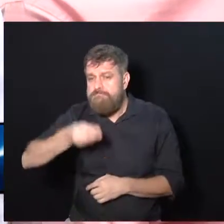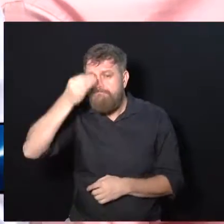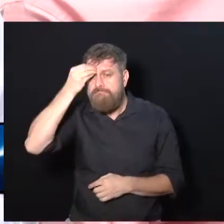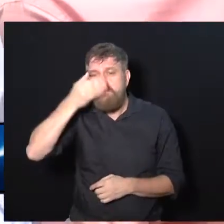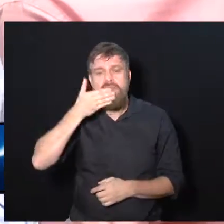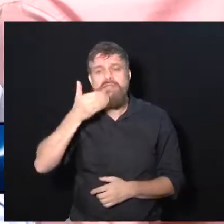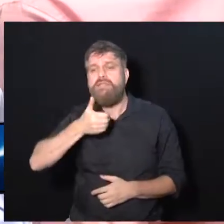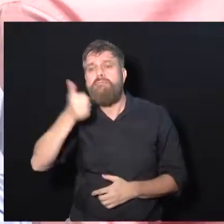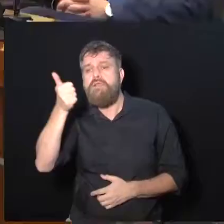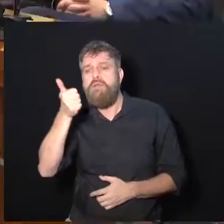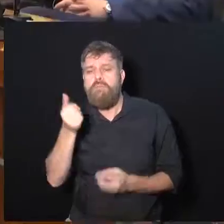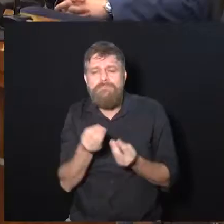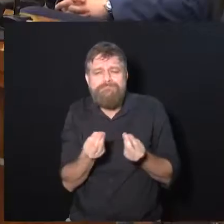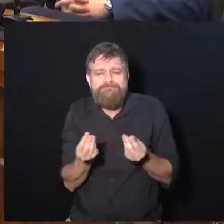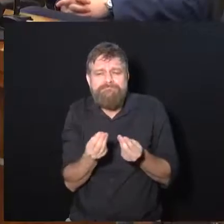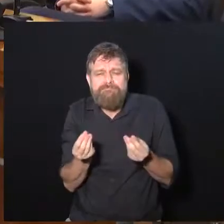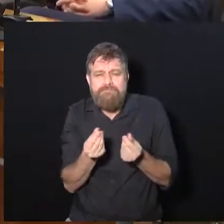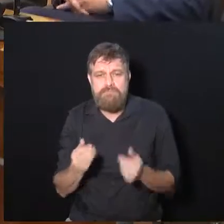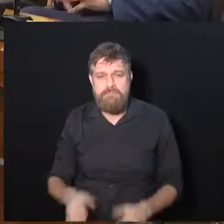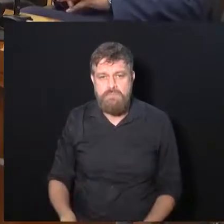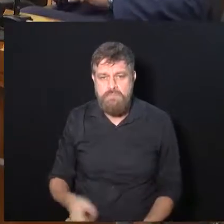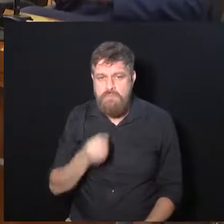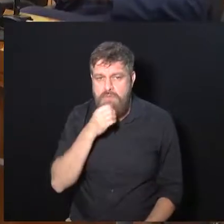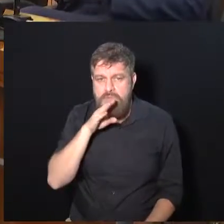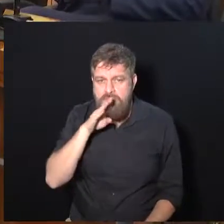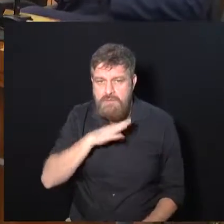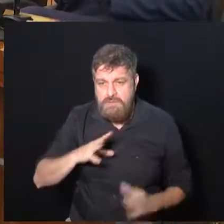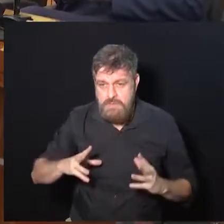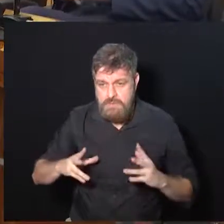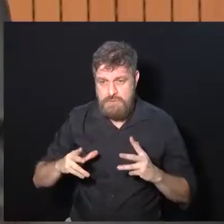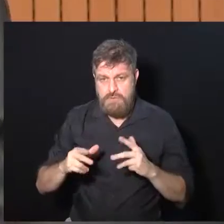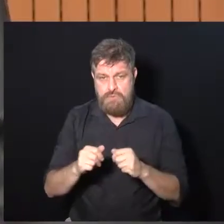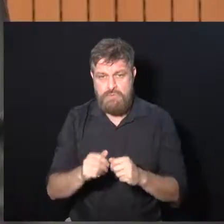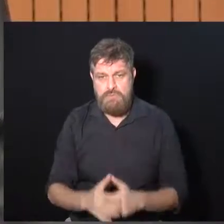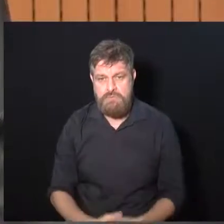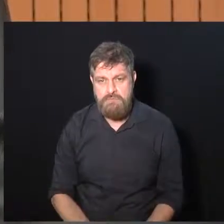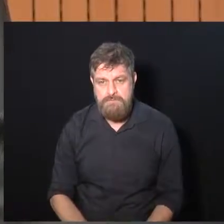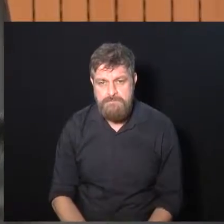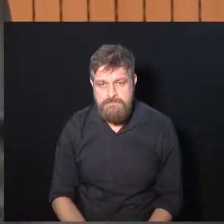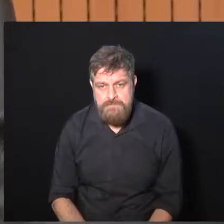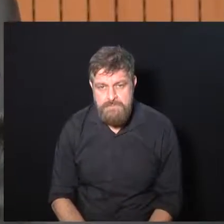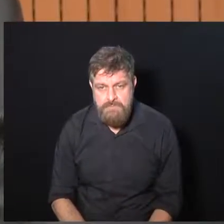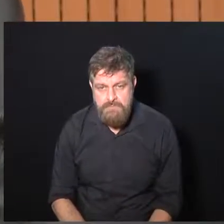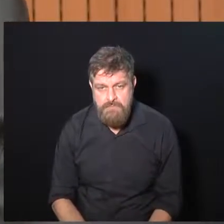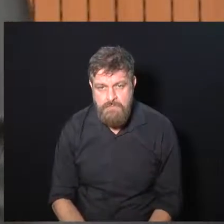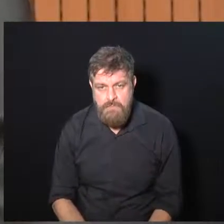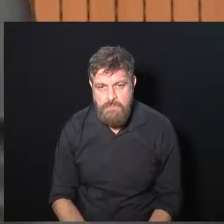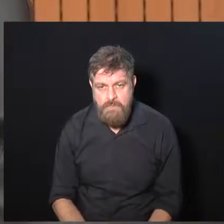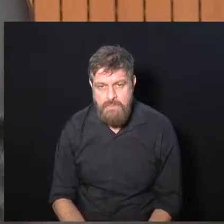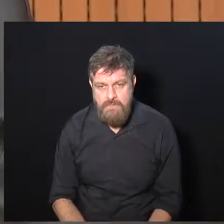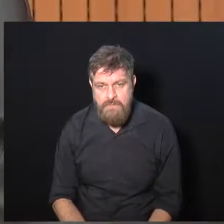nossa cidade. Boa tarde a todos. Tá certo.